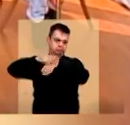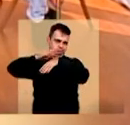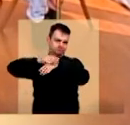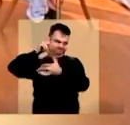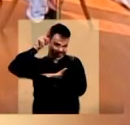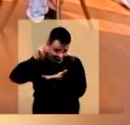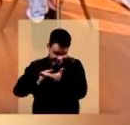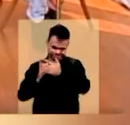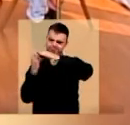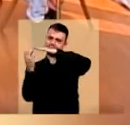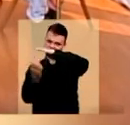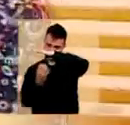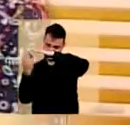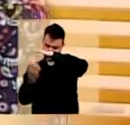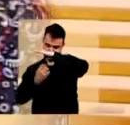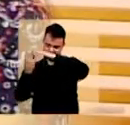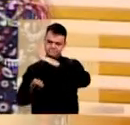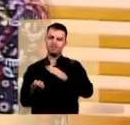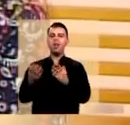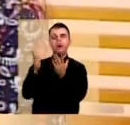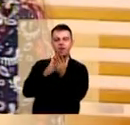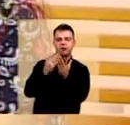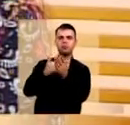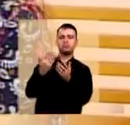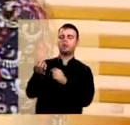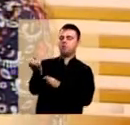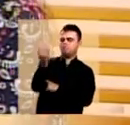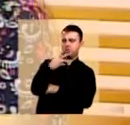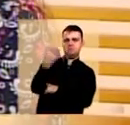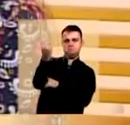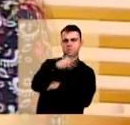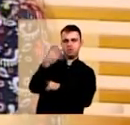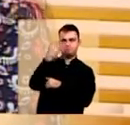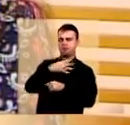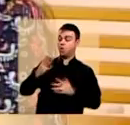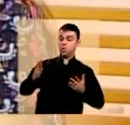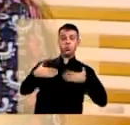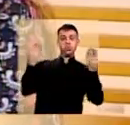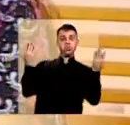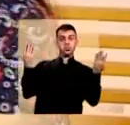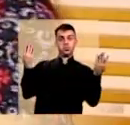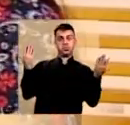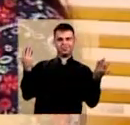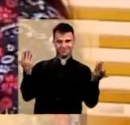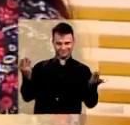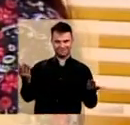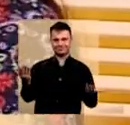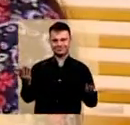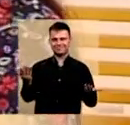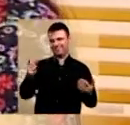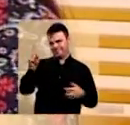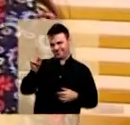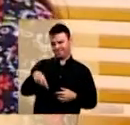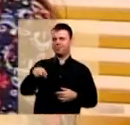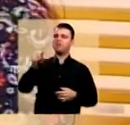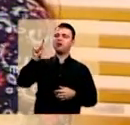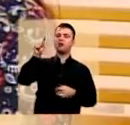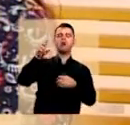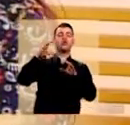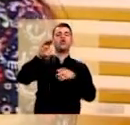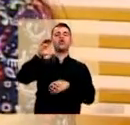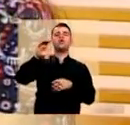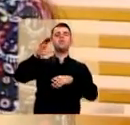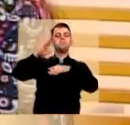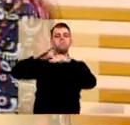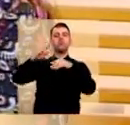é uma empresa mesmo, né? E aí a gente recebe todo mês um livro surpresa, que também foi feito, né, indicado por um